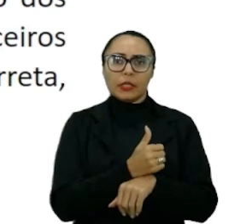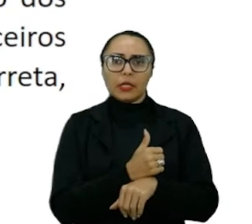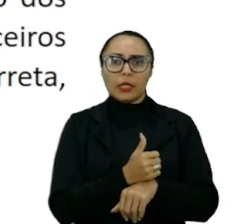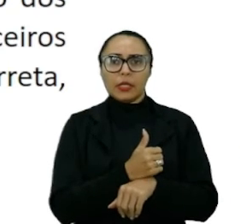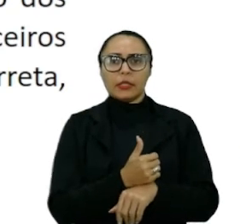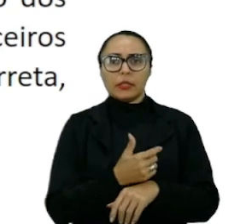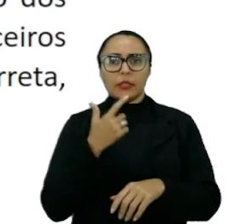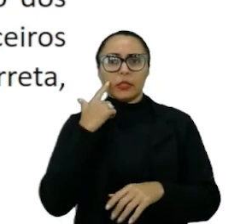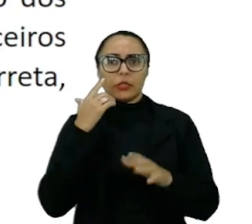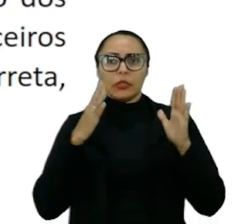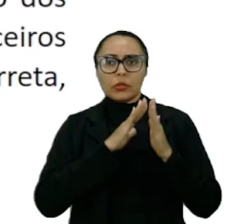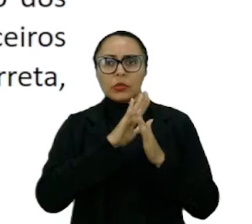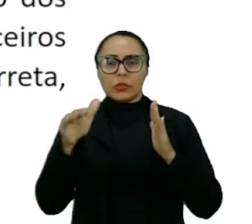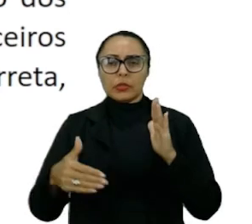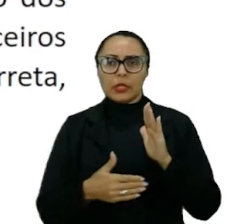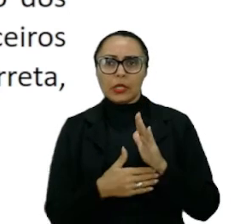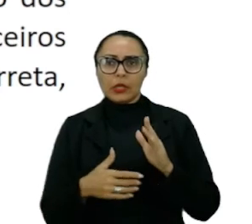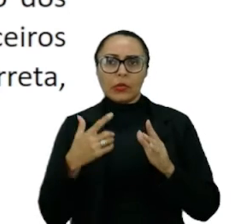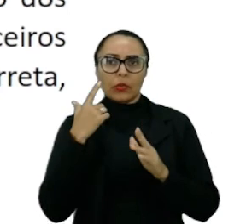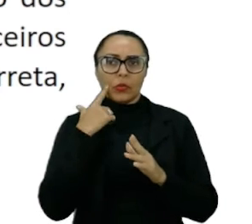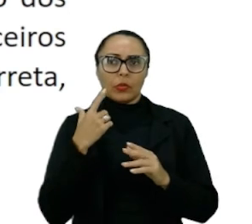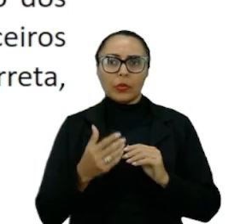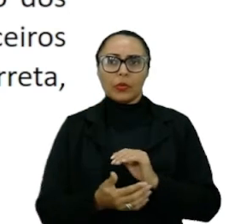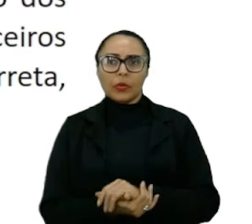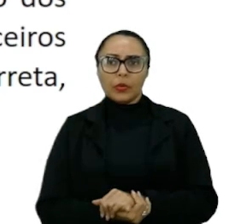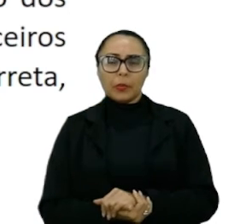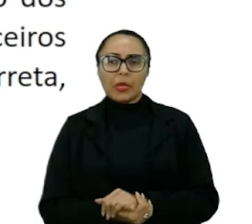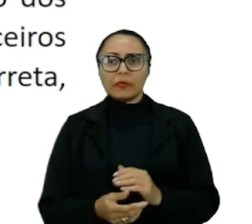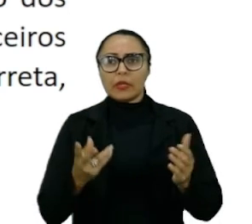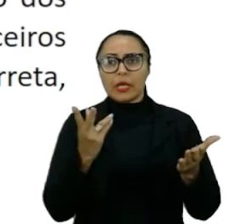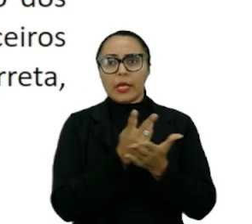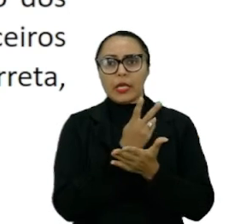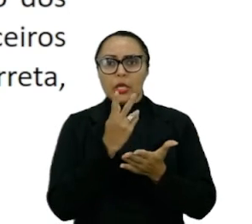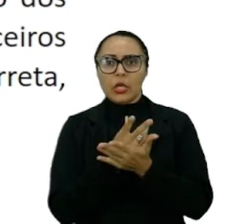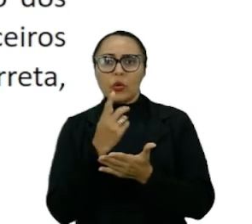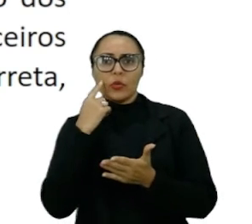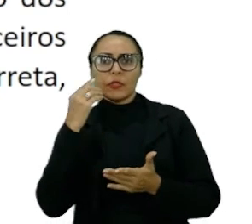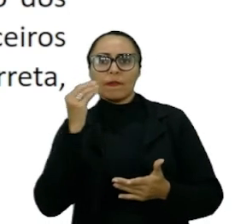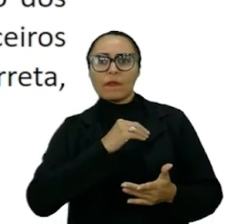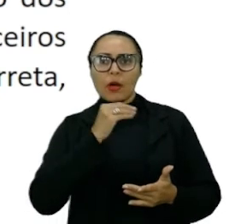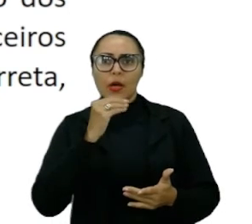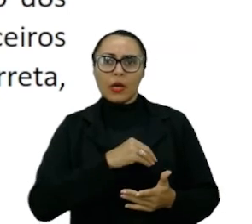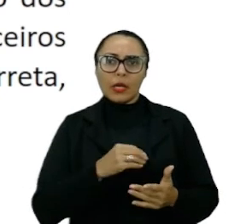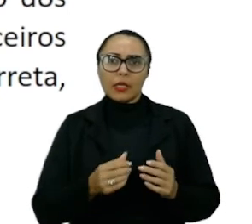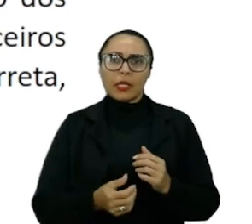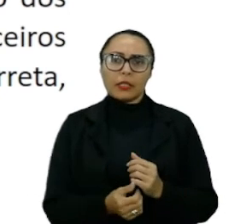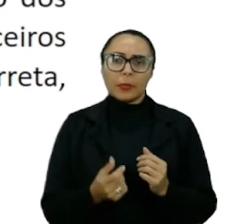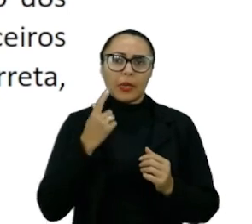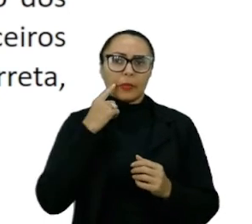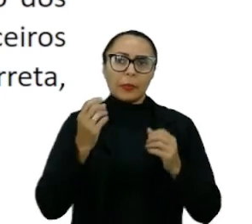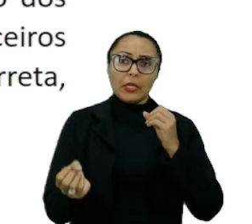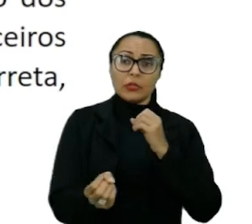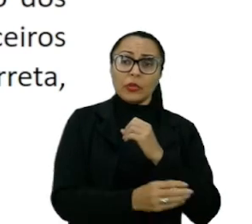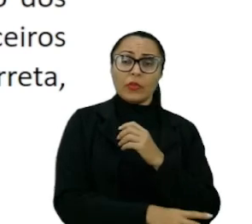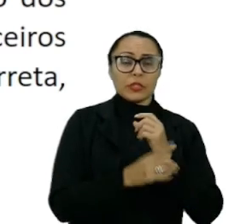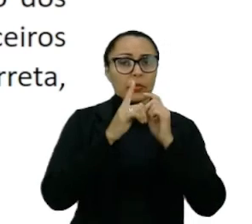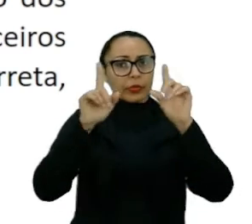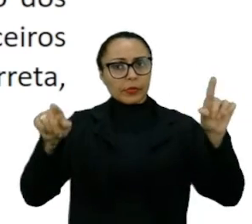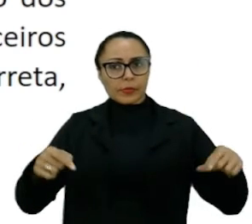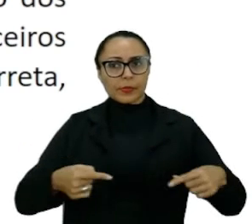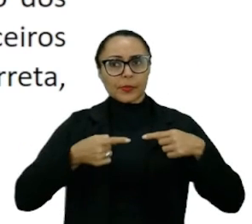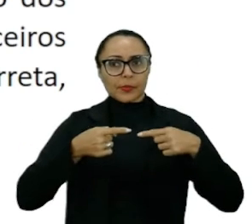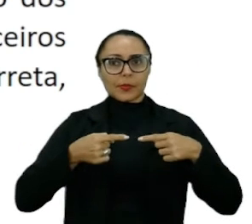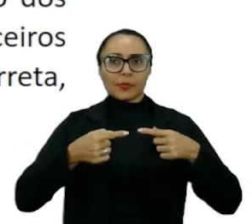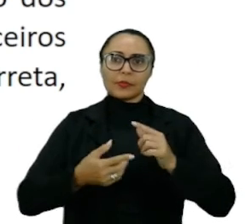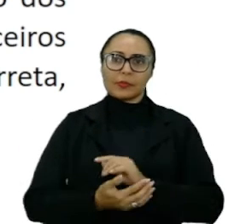desperdício, erros e falhas na produção, se abre para a inovação e a competitividade.